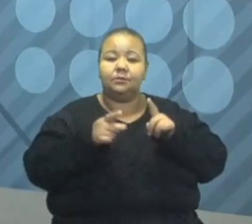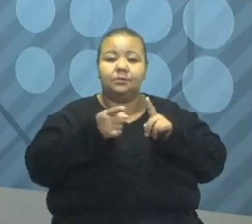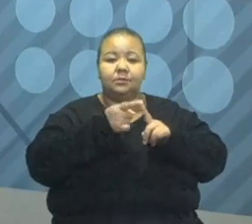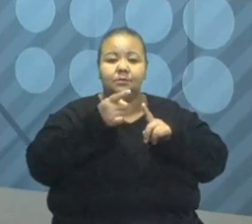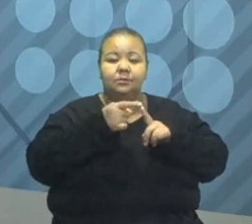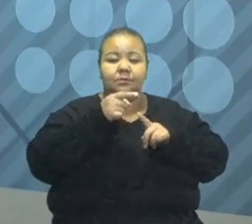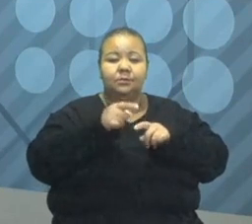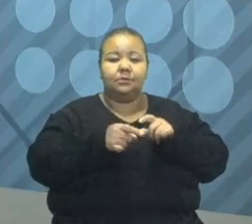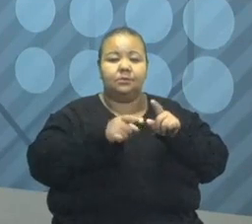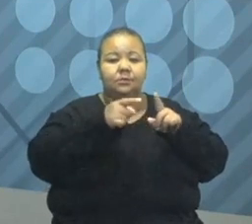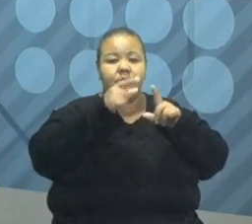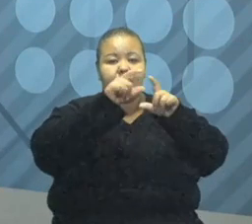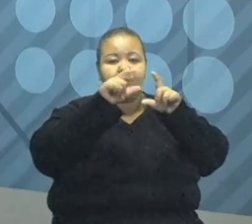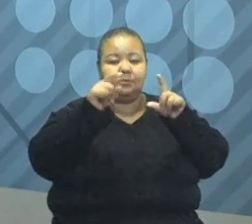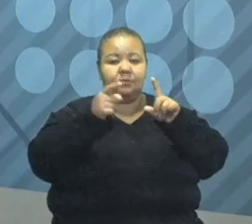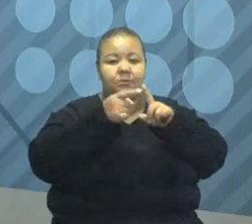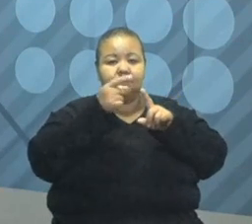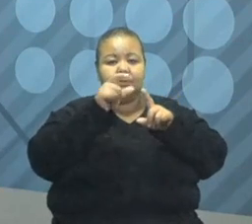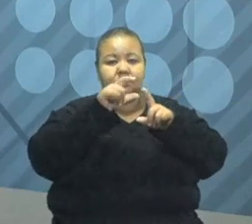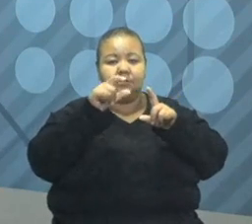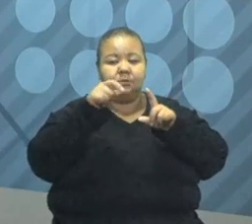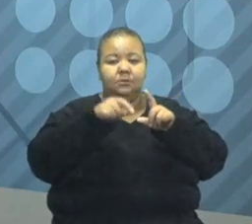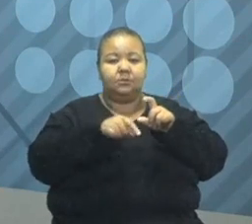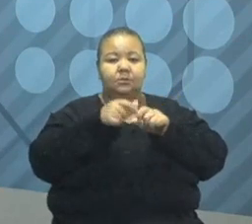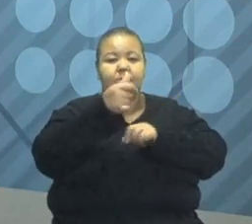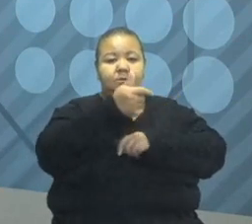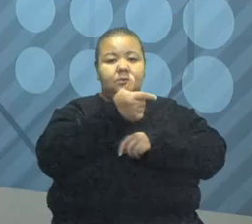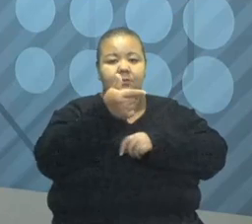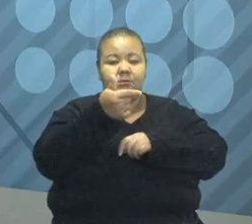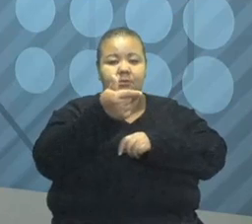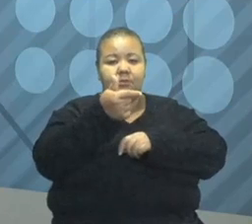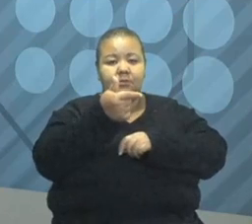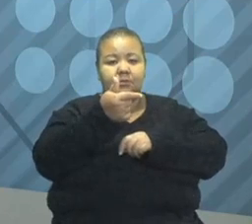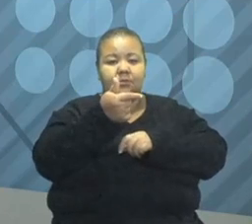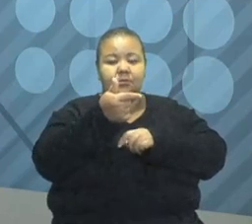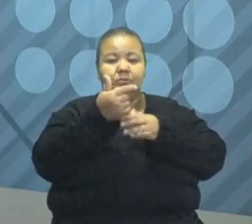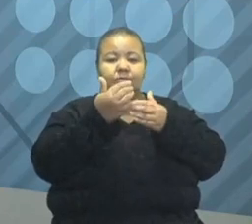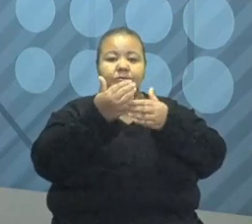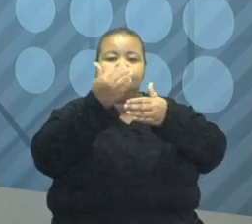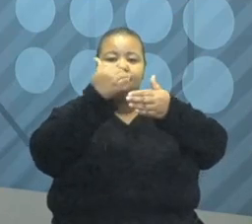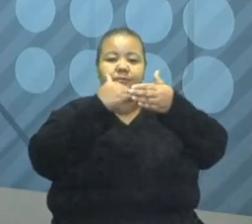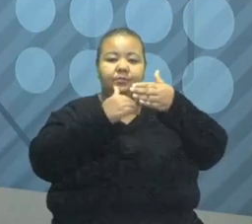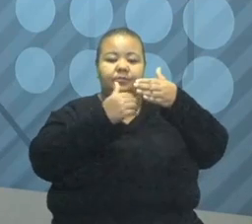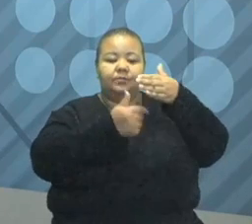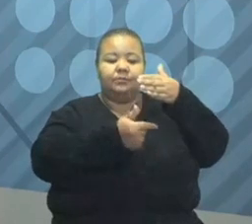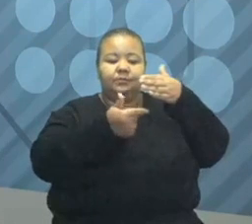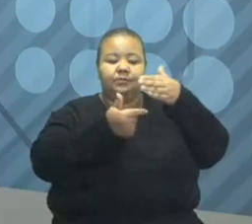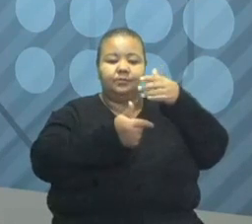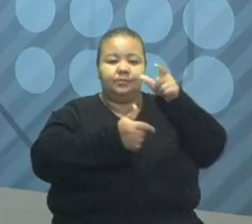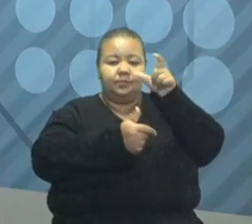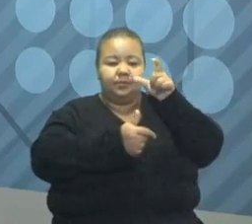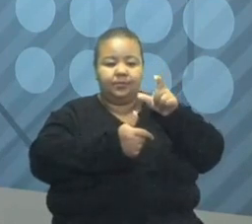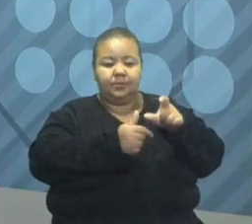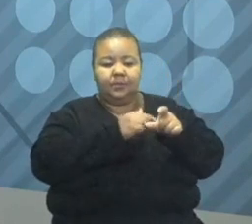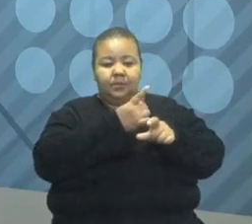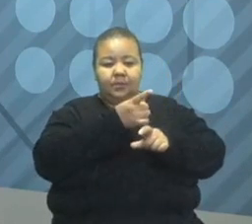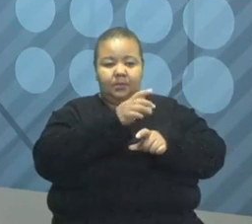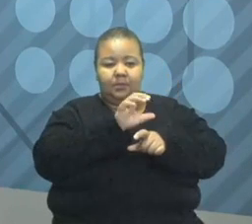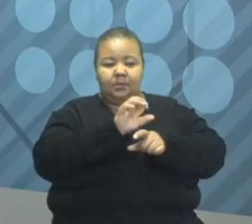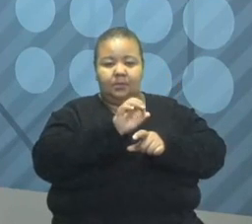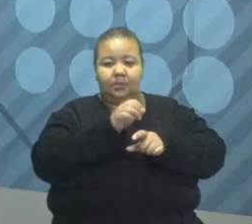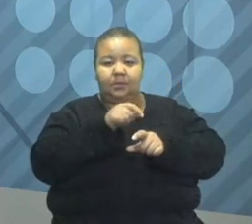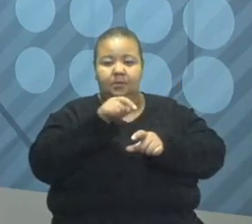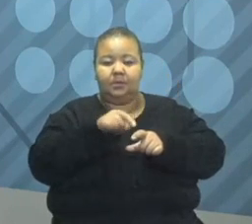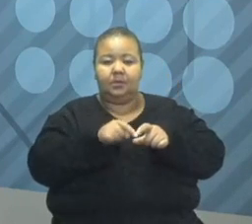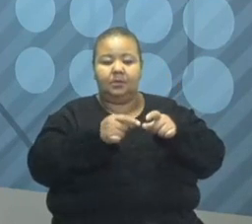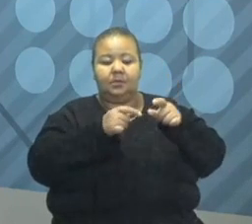elemento da primeira linha é 22, o elemento que está na segunda linha, na primeira coluna, é 10, na terceira linha, na